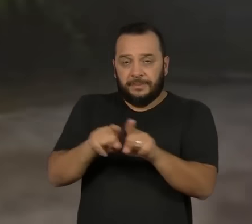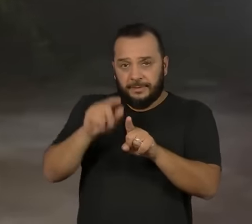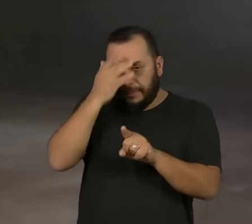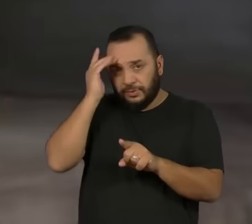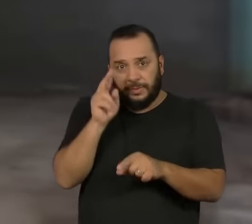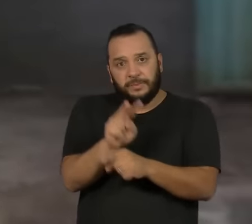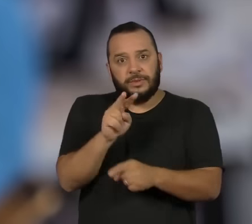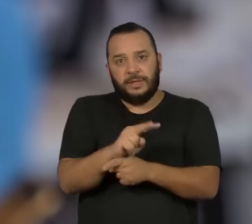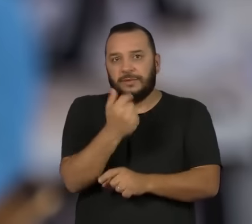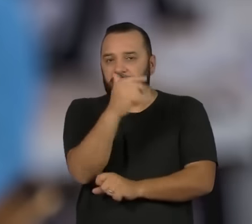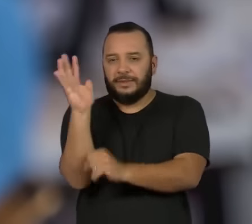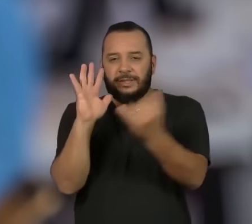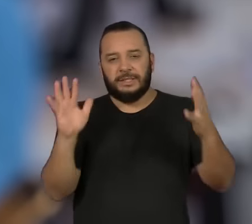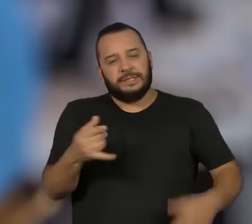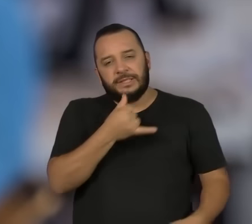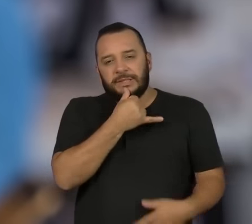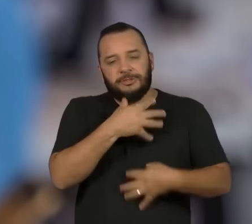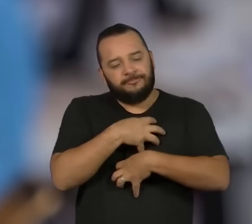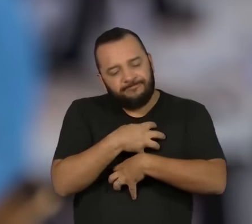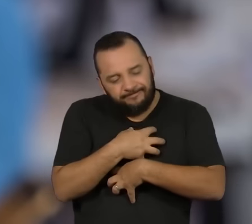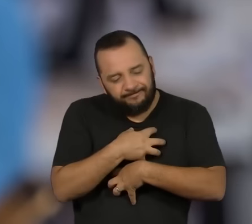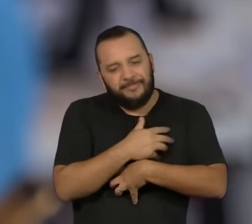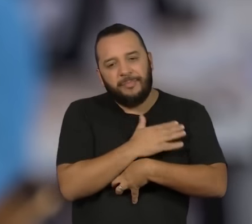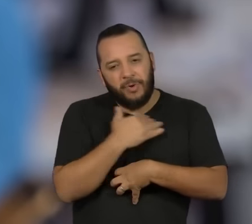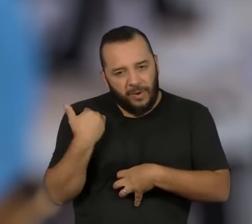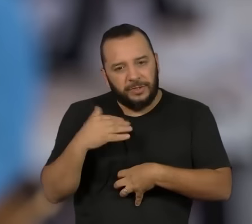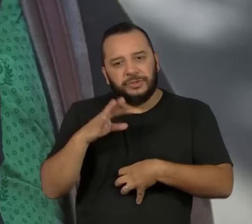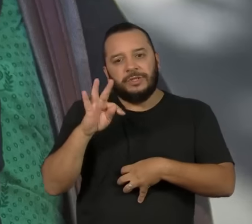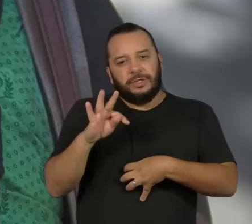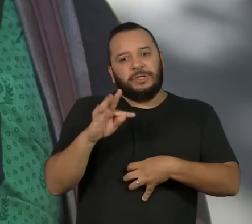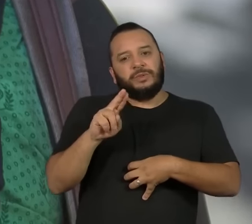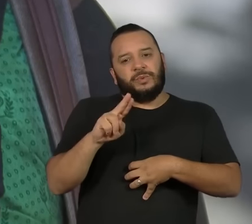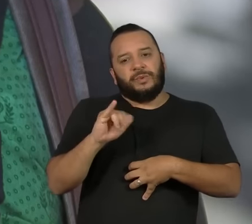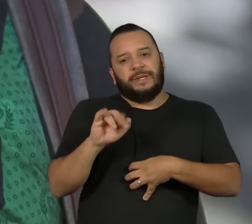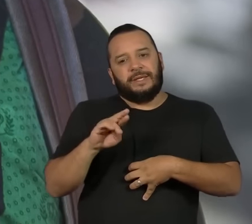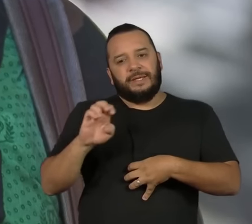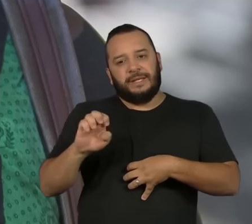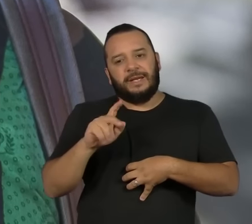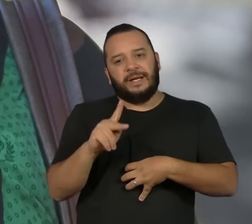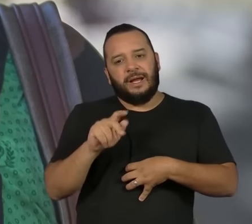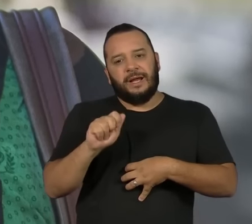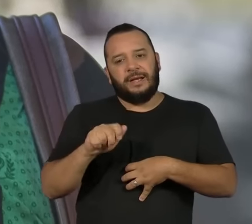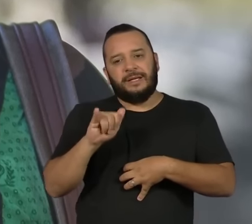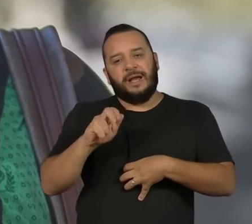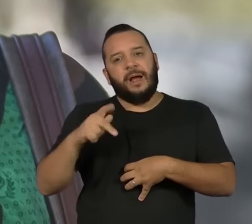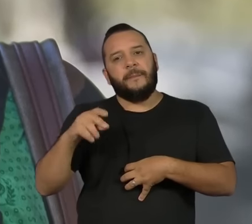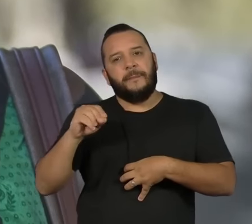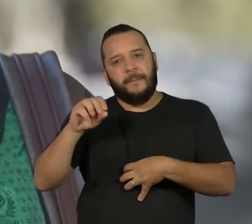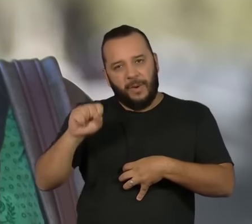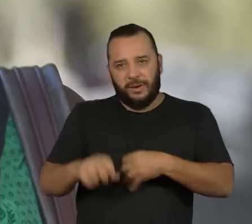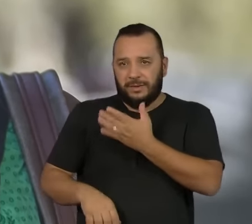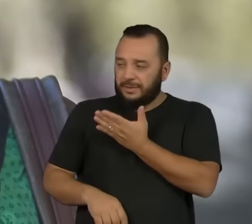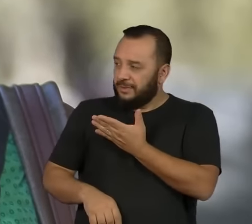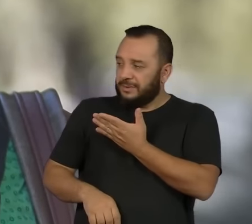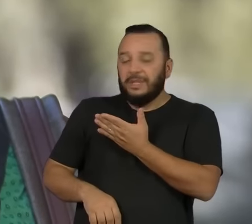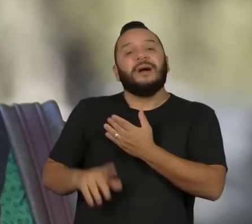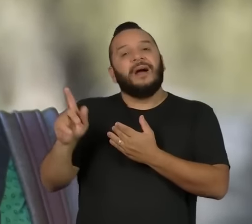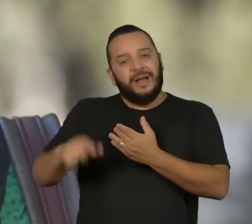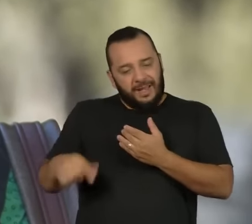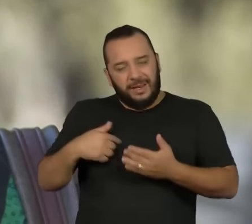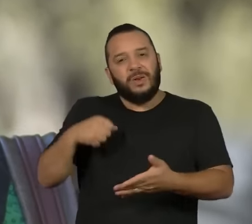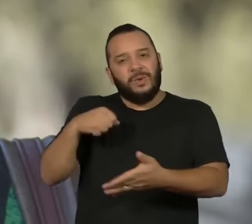povos da floresta lamentam a morte de Tuiri Kayapó, a líder indígena que simbolizou a luta contra a